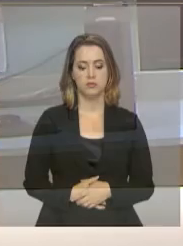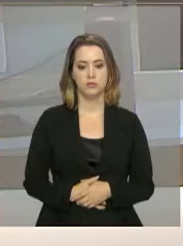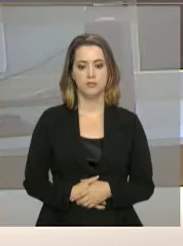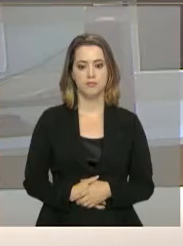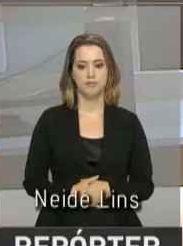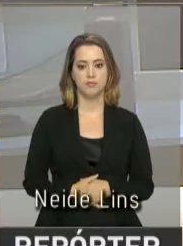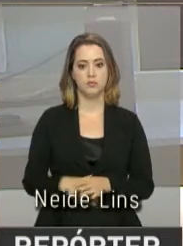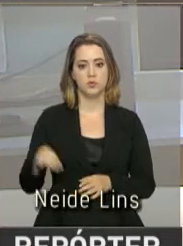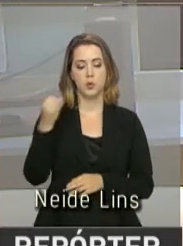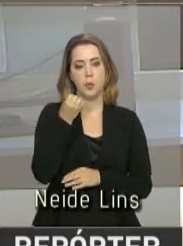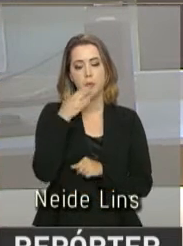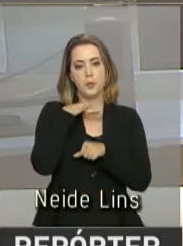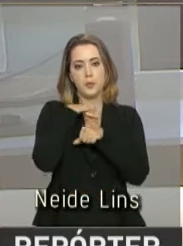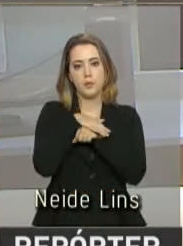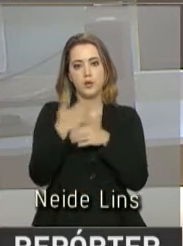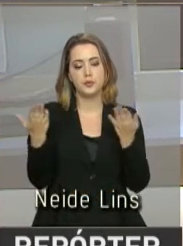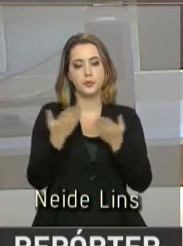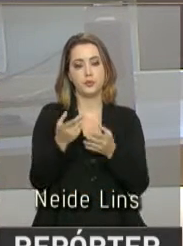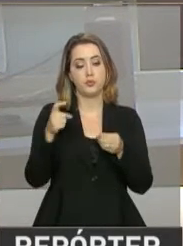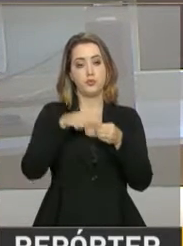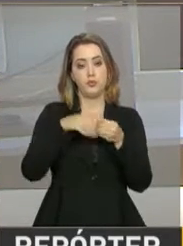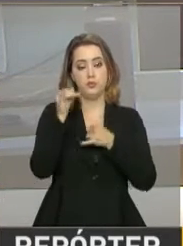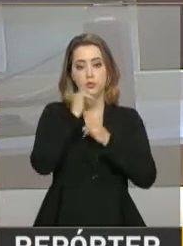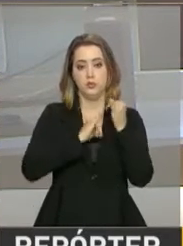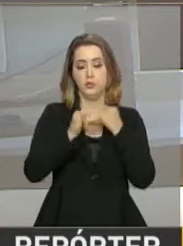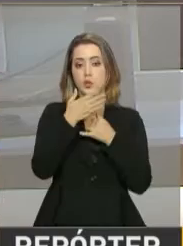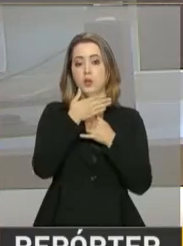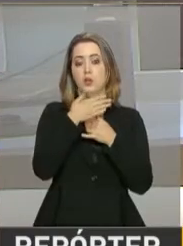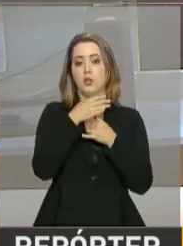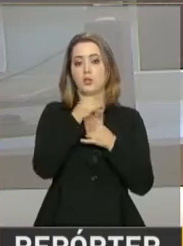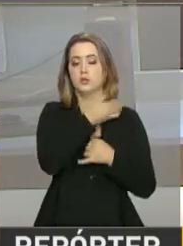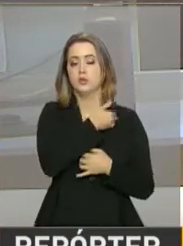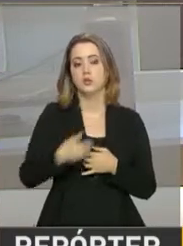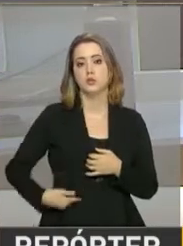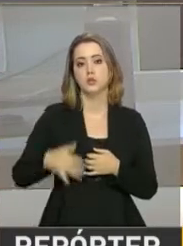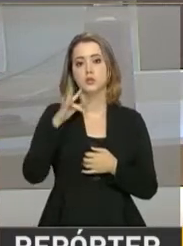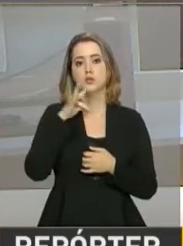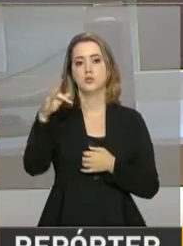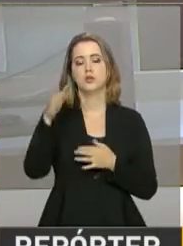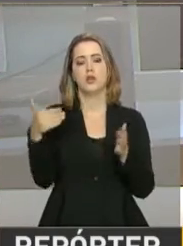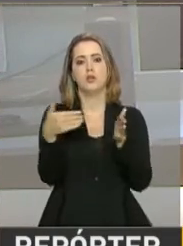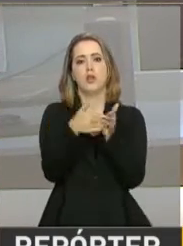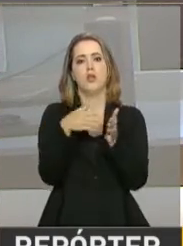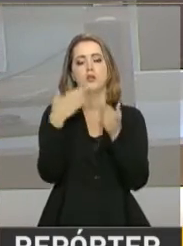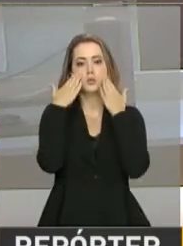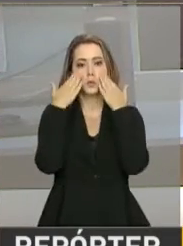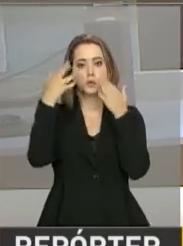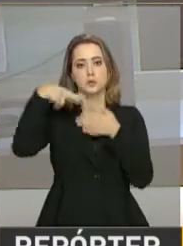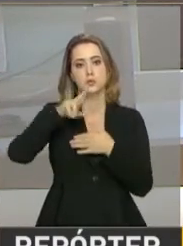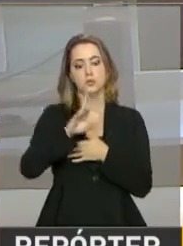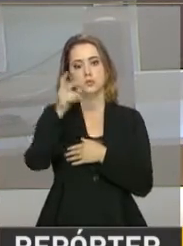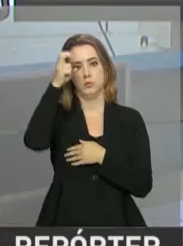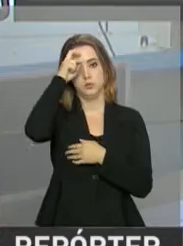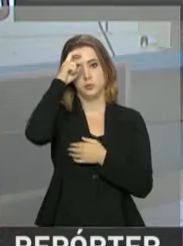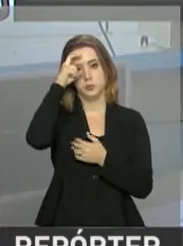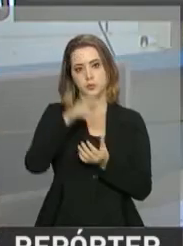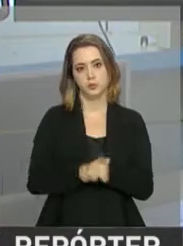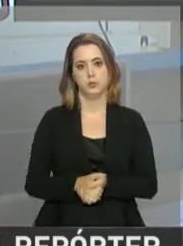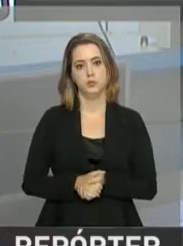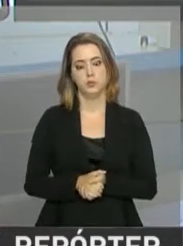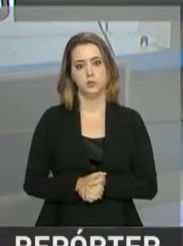olá boa noite estamos de volta com as notícias do governo federal na última edição do repórter nbr desta quinta feira